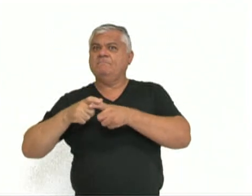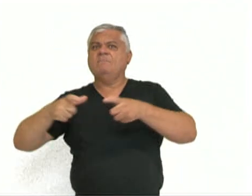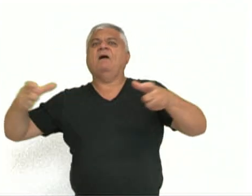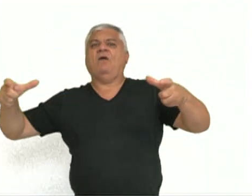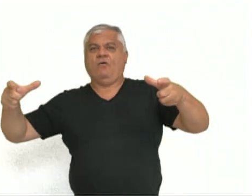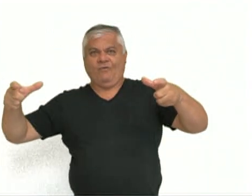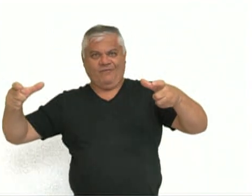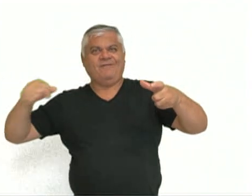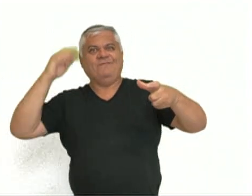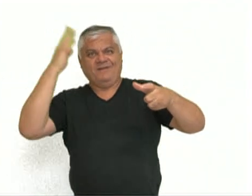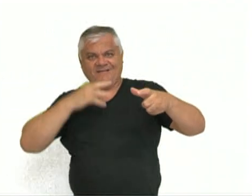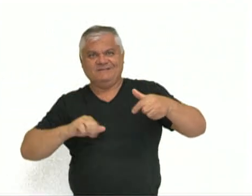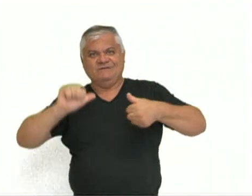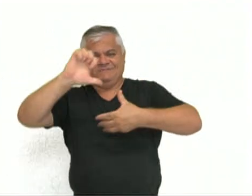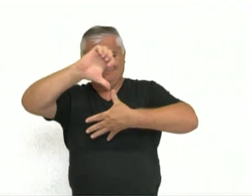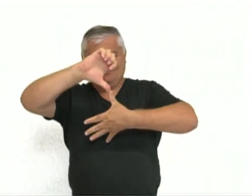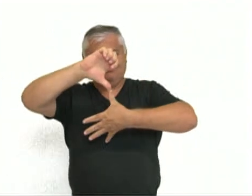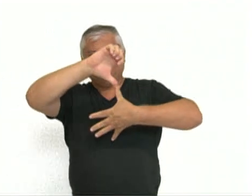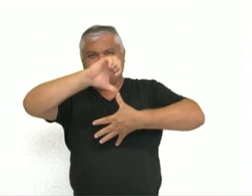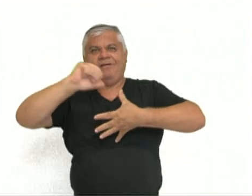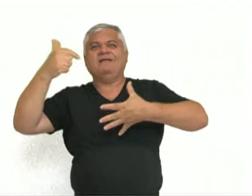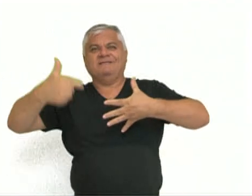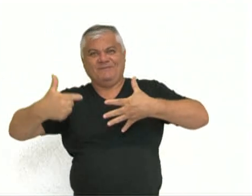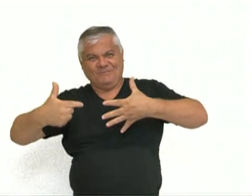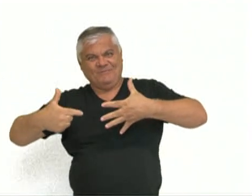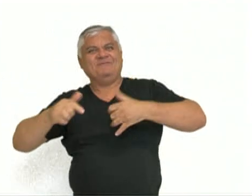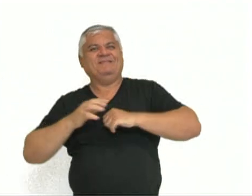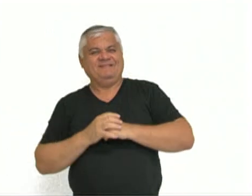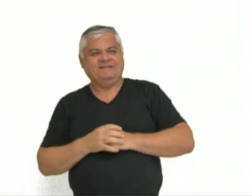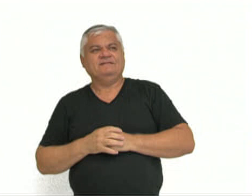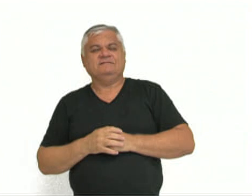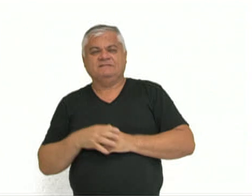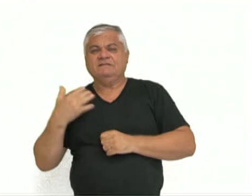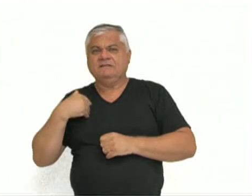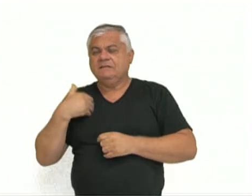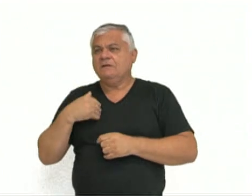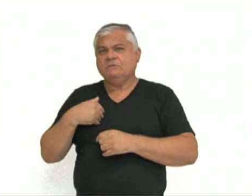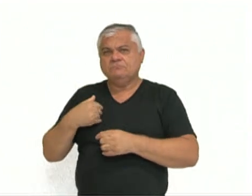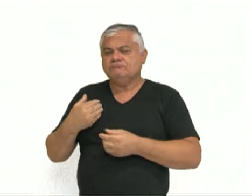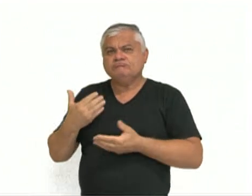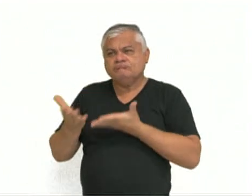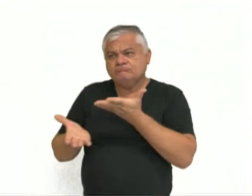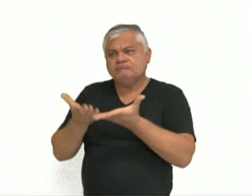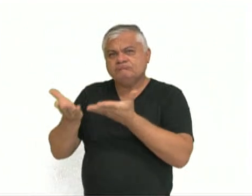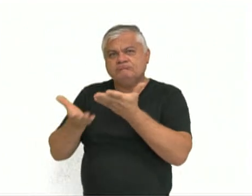da América do Sul. Contribui com o abastecimento de cidades importantes